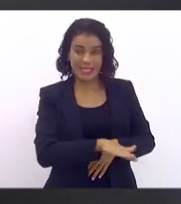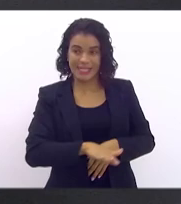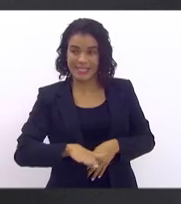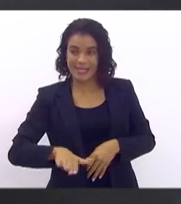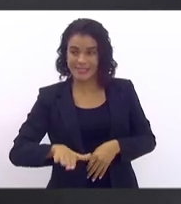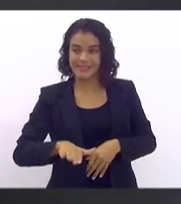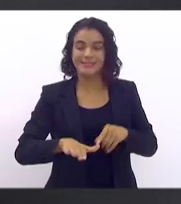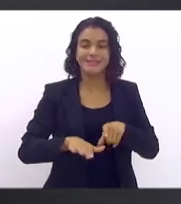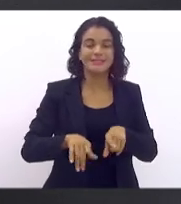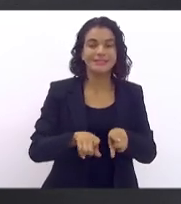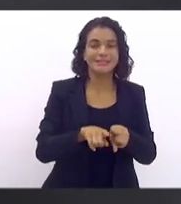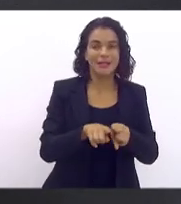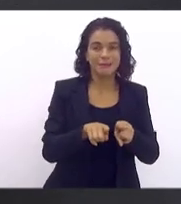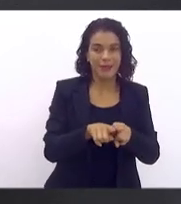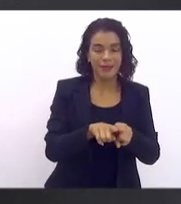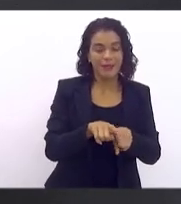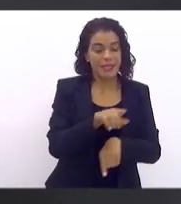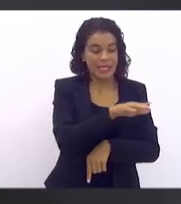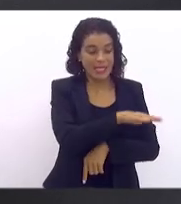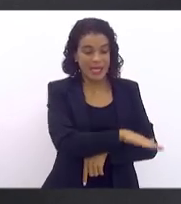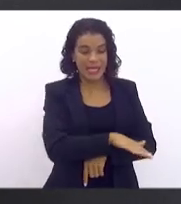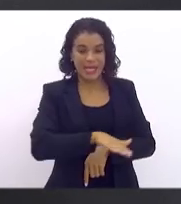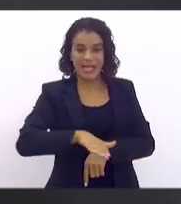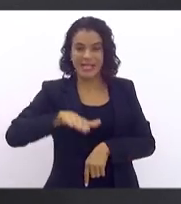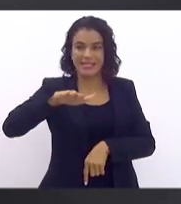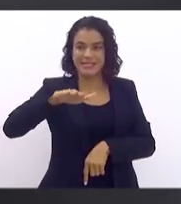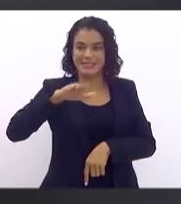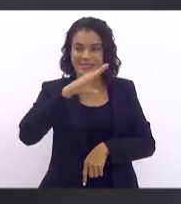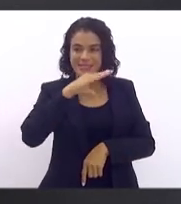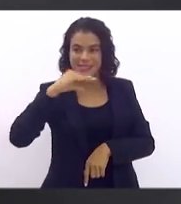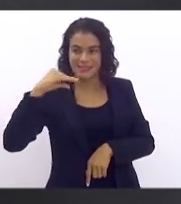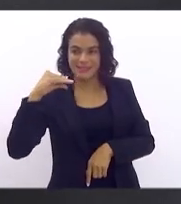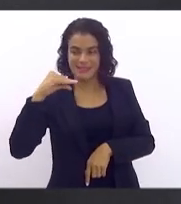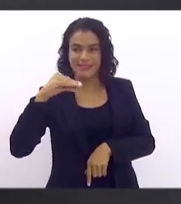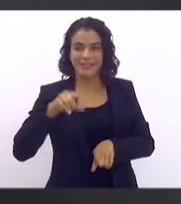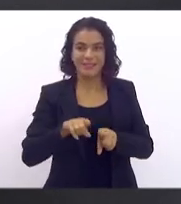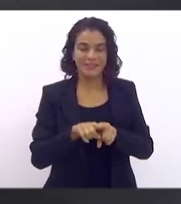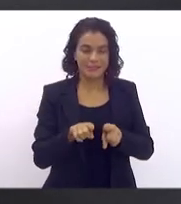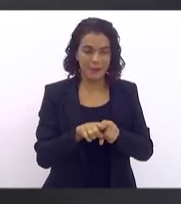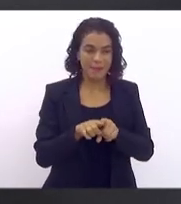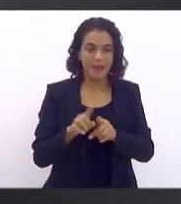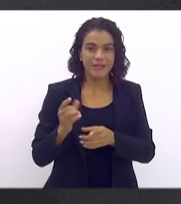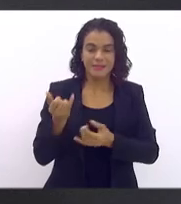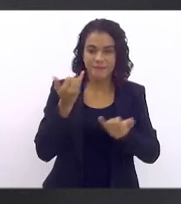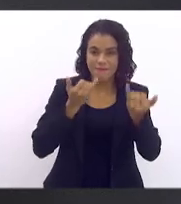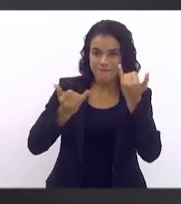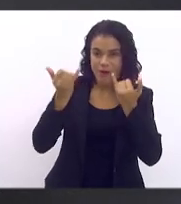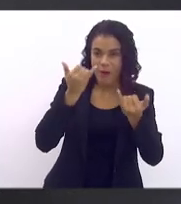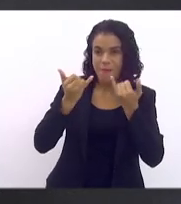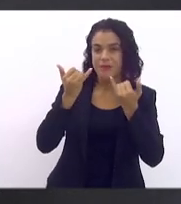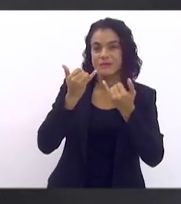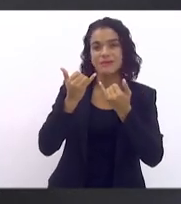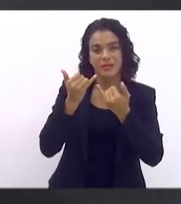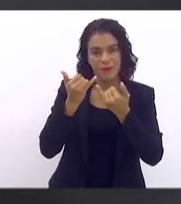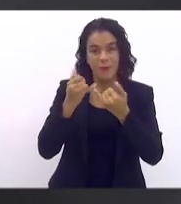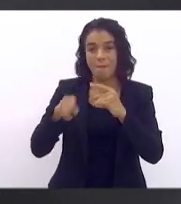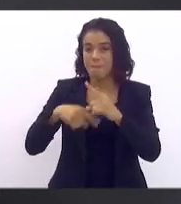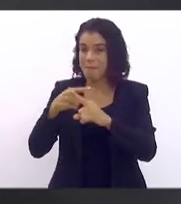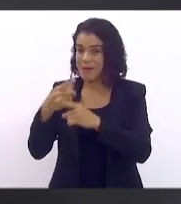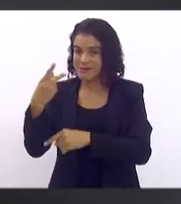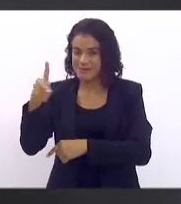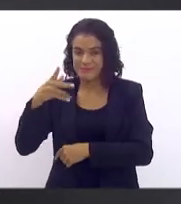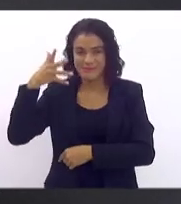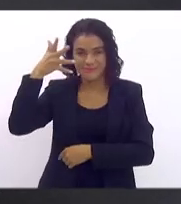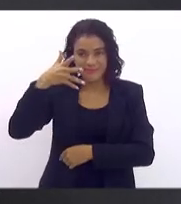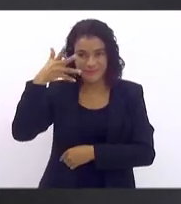e quando conjugar criança e adolescente, conjugar os dados trazidos pela doutora Carolina e a sua fala,